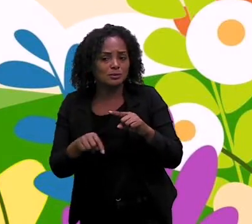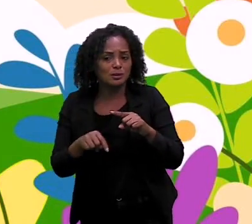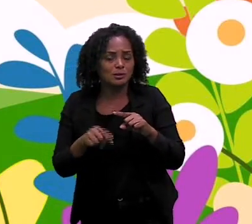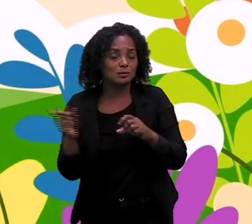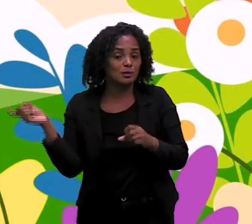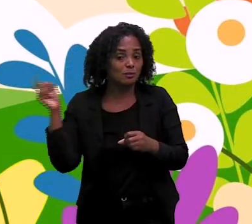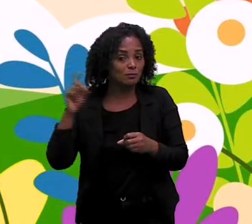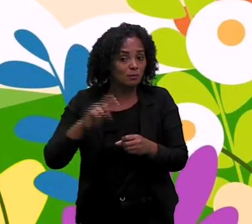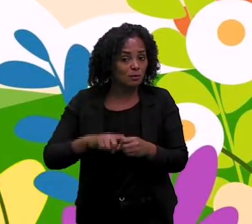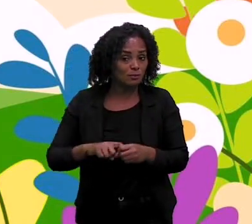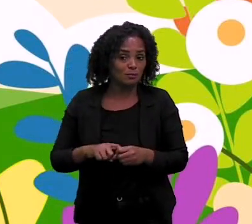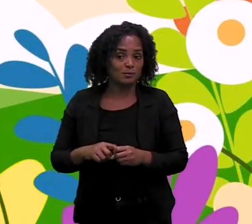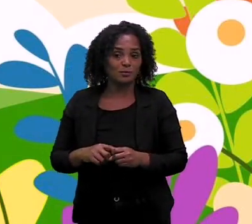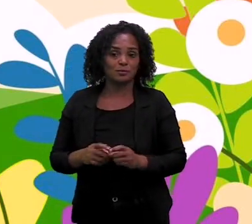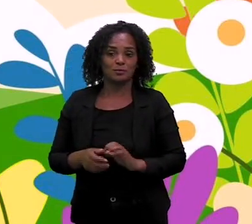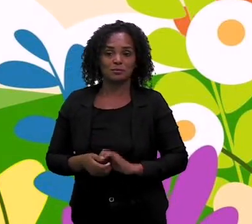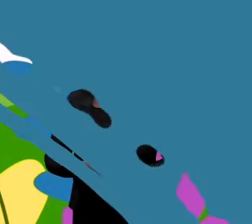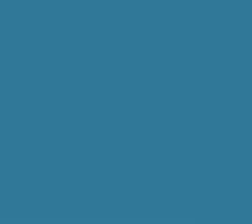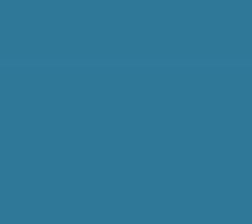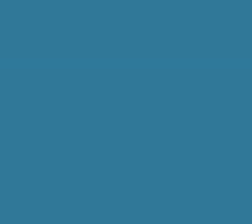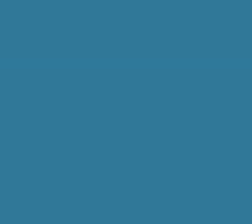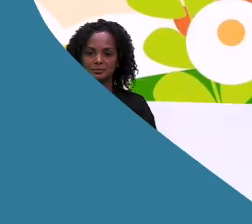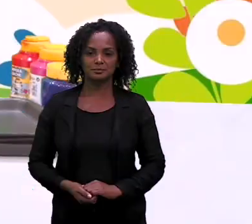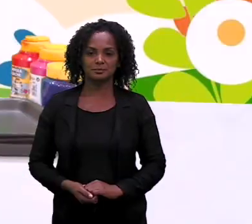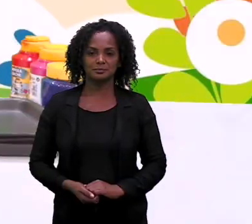já volto.